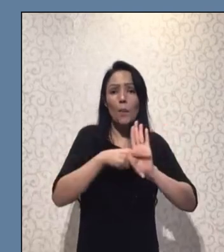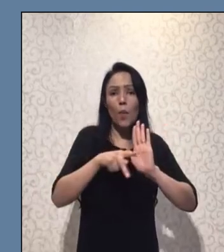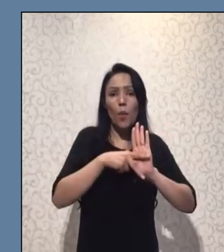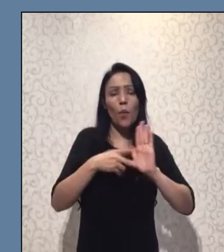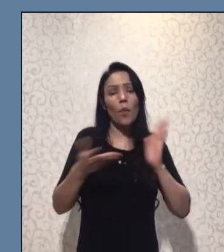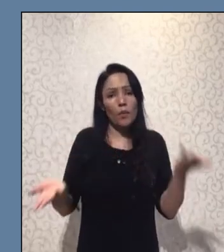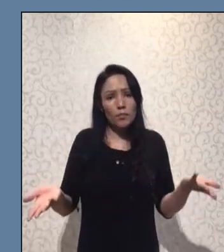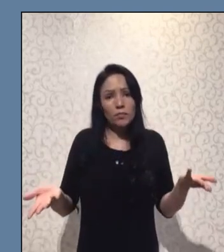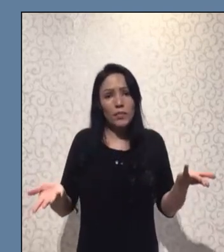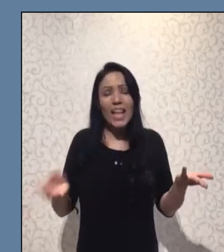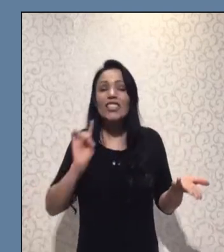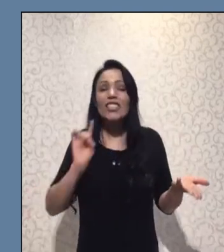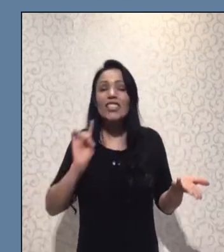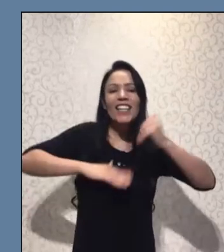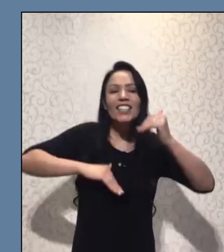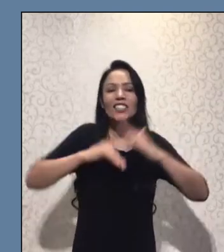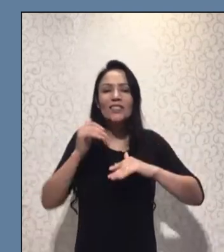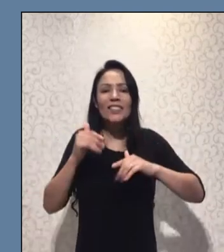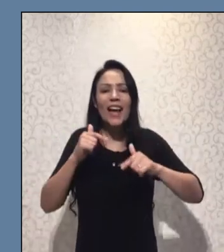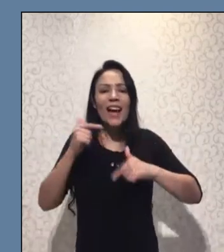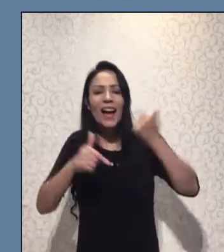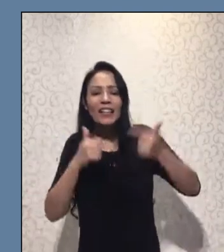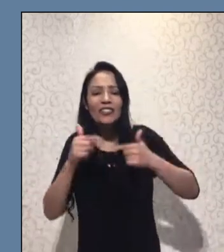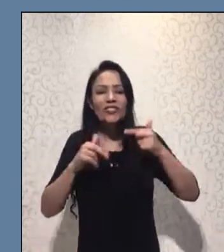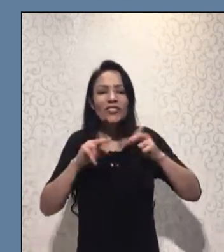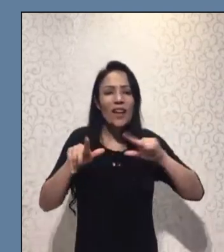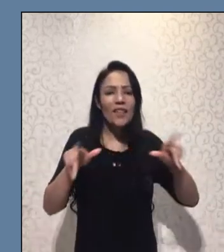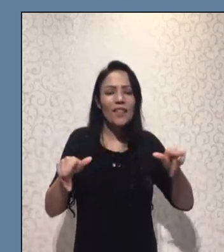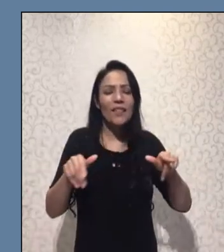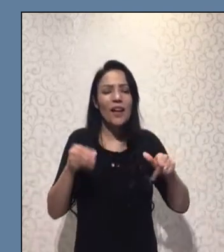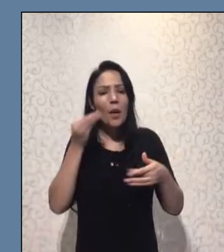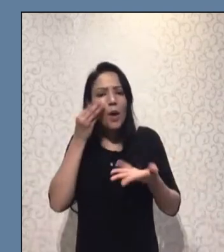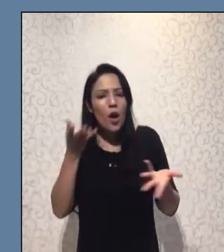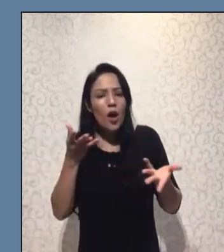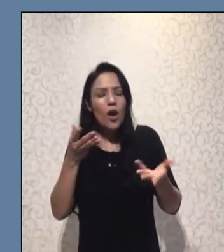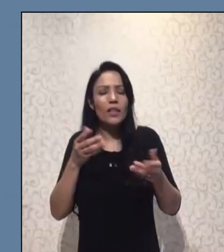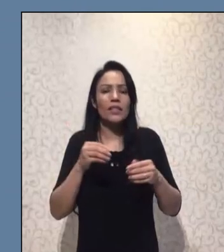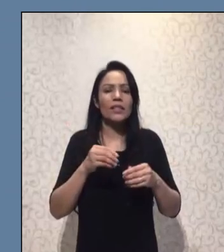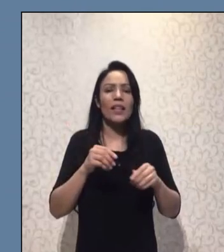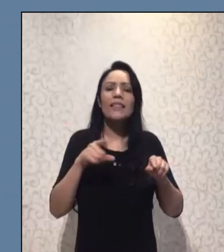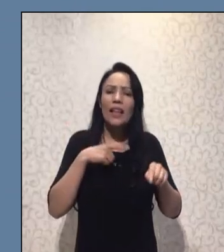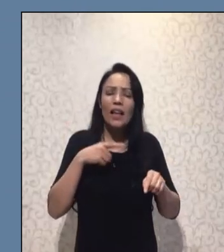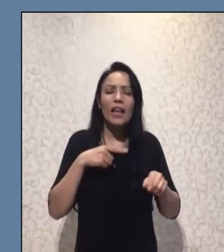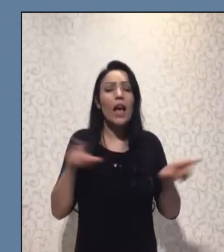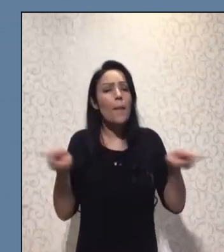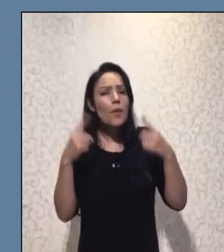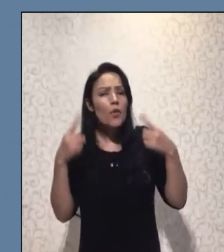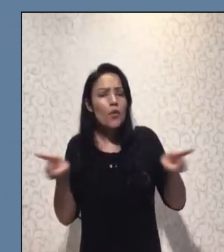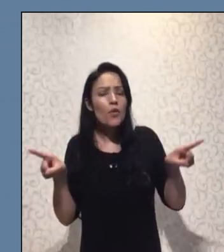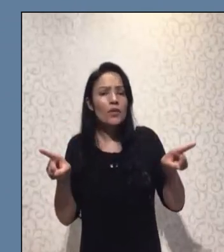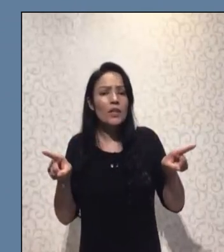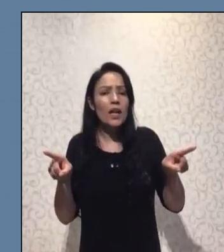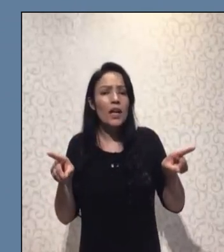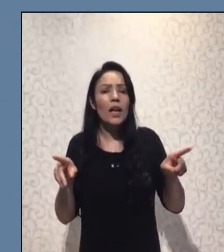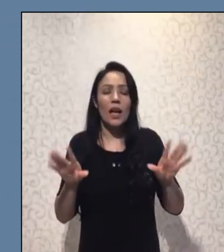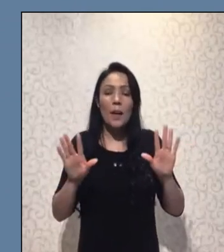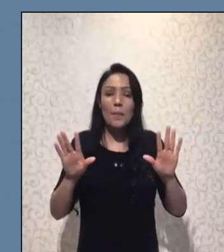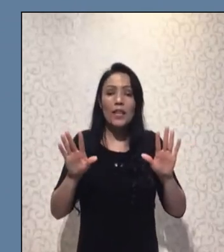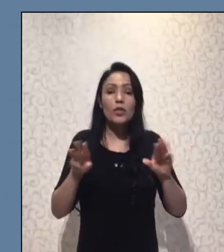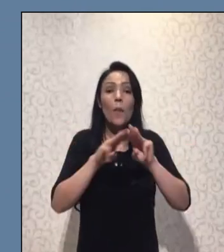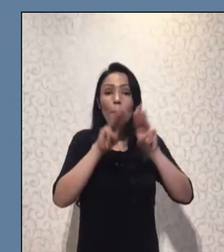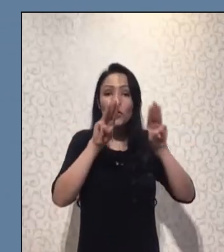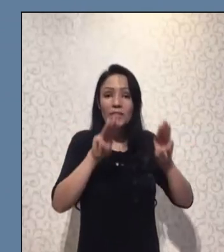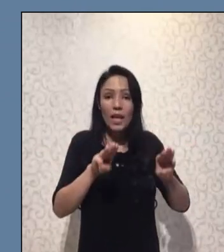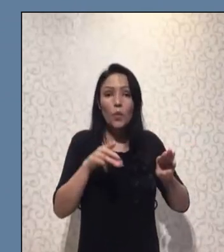pode ter exposições temporárias, você pode ter teatro, você pode ter música, no museu também. Agora, o museu tem esse algo